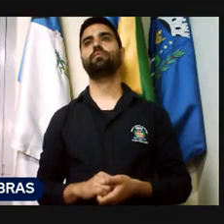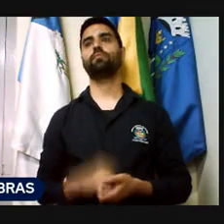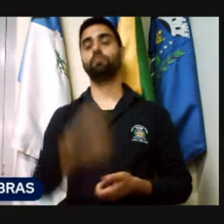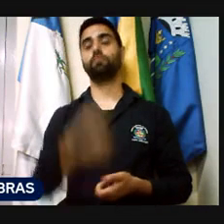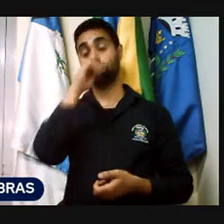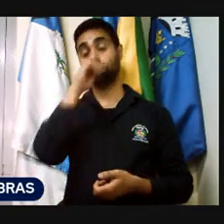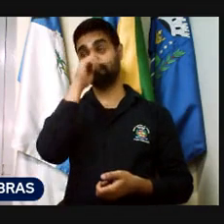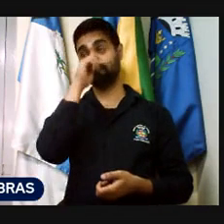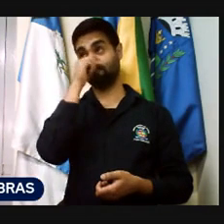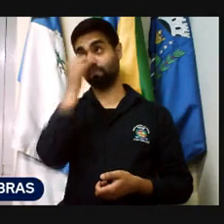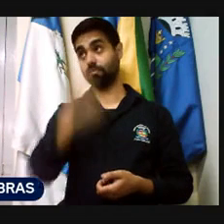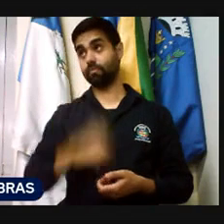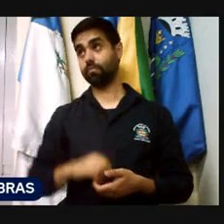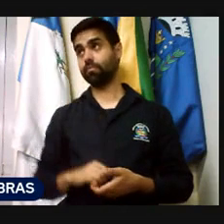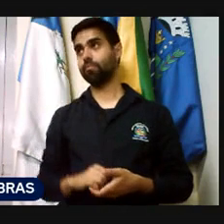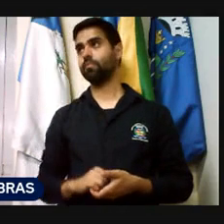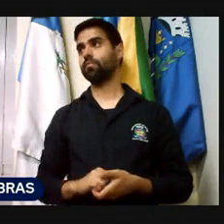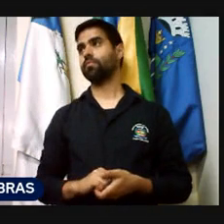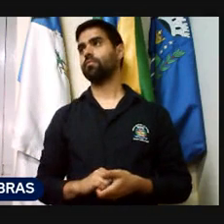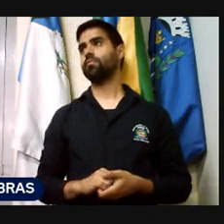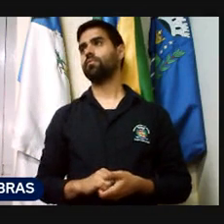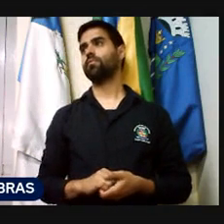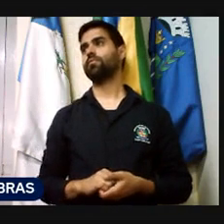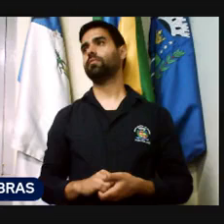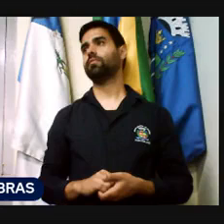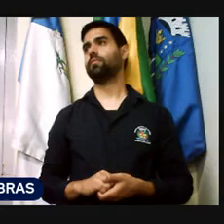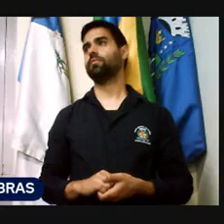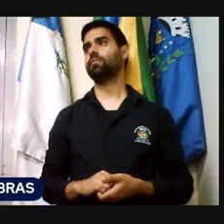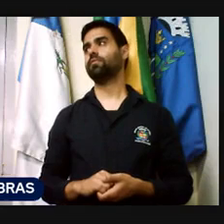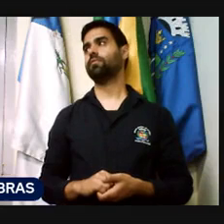Vereador José Reinaldo, aprova. Vereador Celcindo Bar?